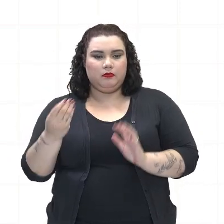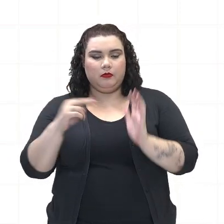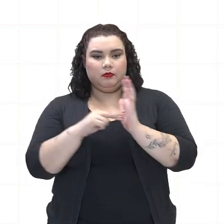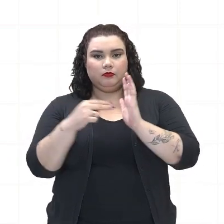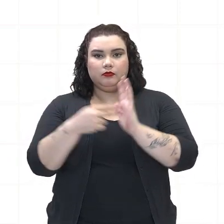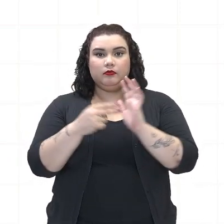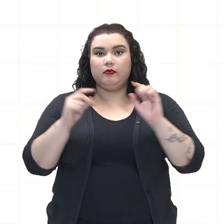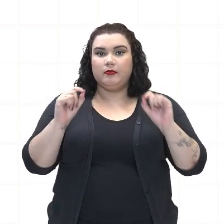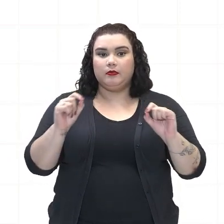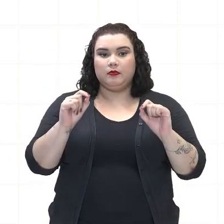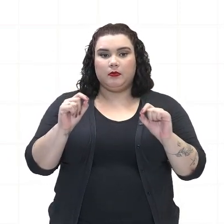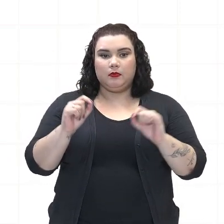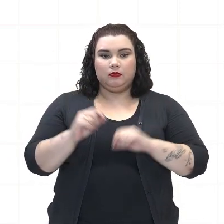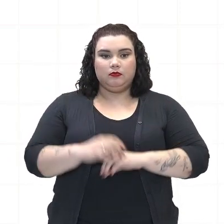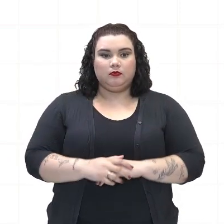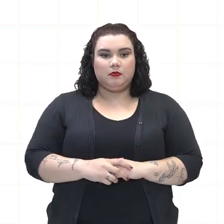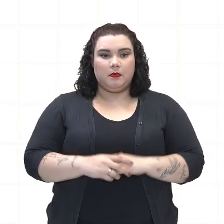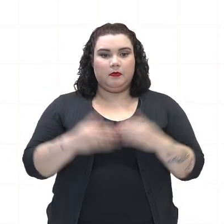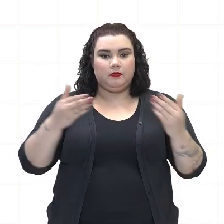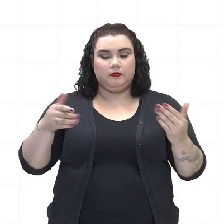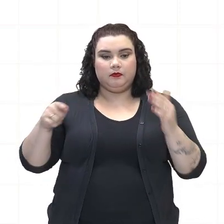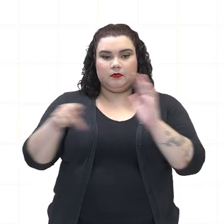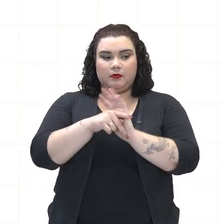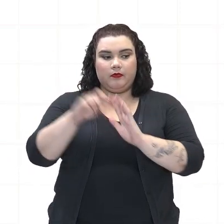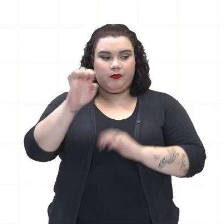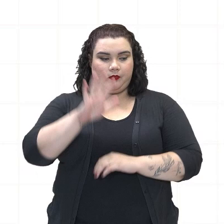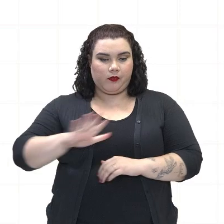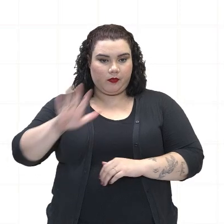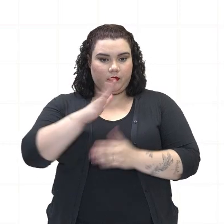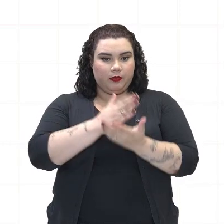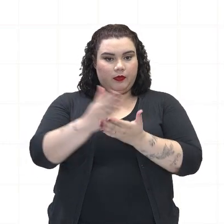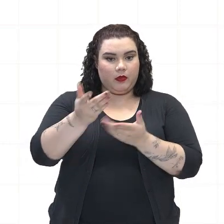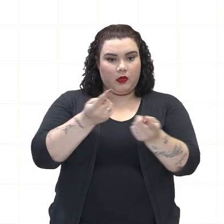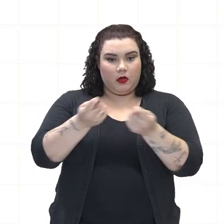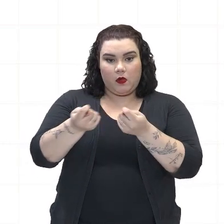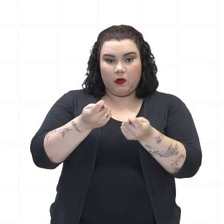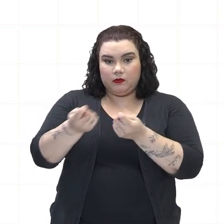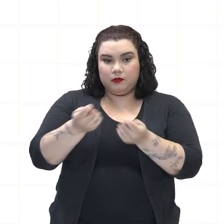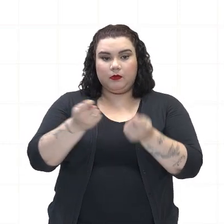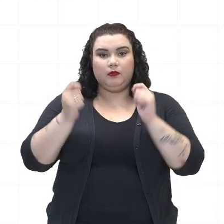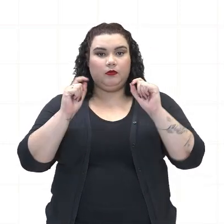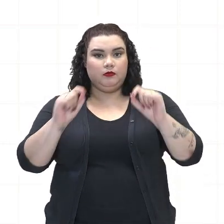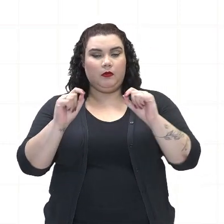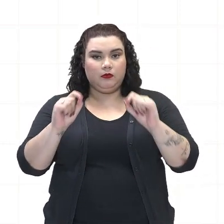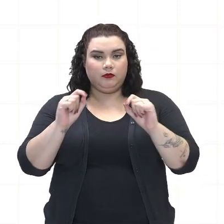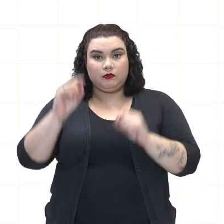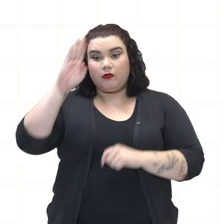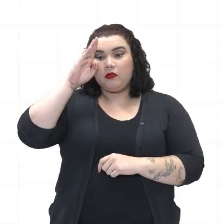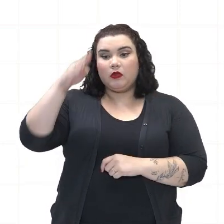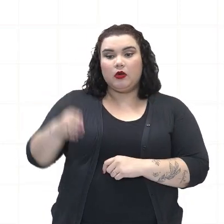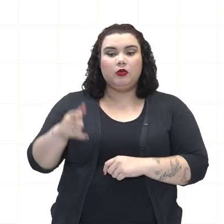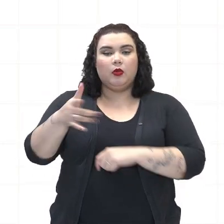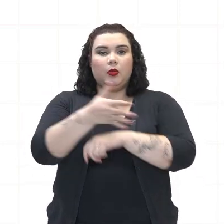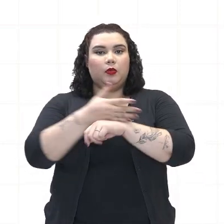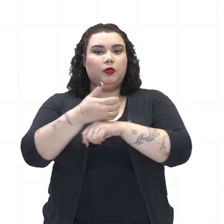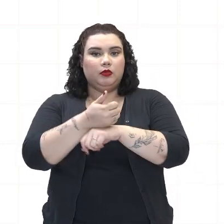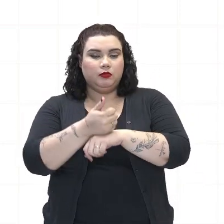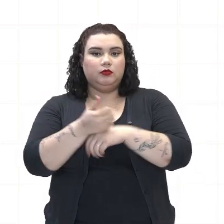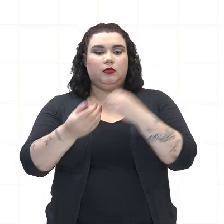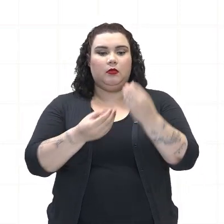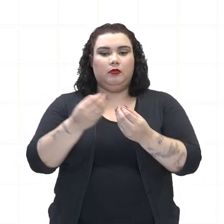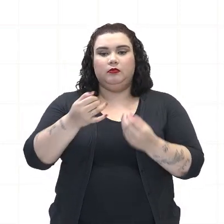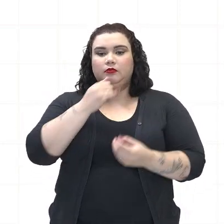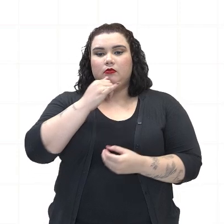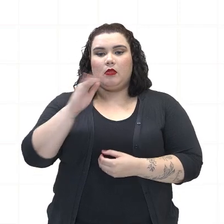significa, né? As potências europeias passaram a controlar de maneira direta essas colônias, tanto a